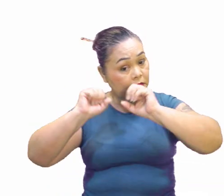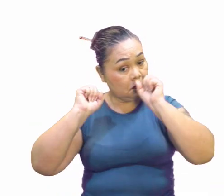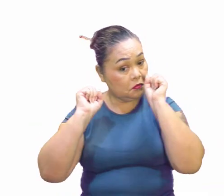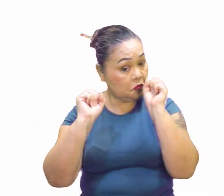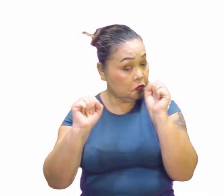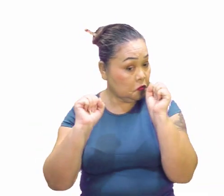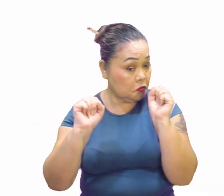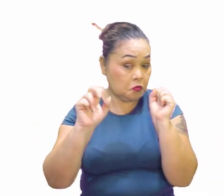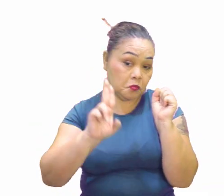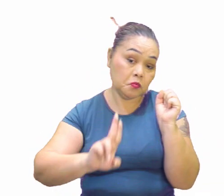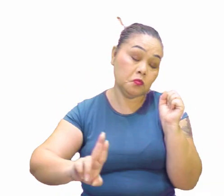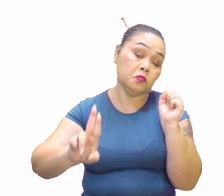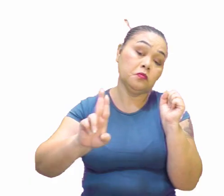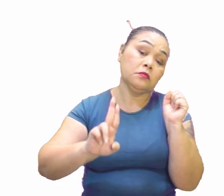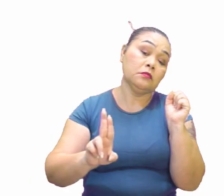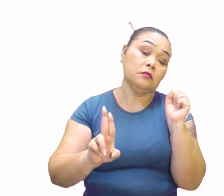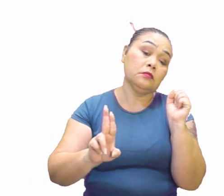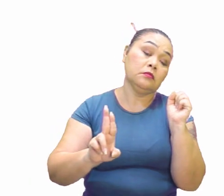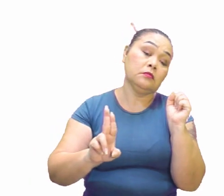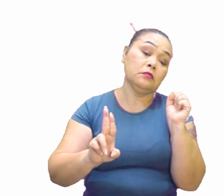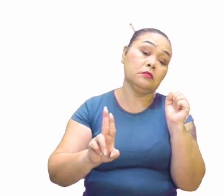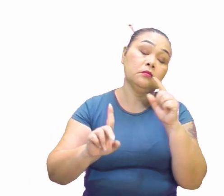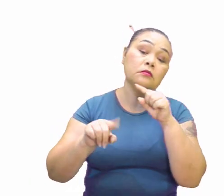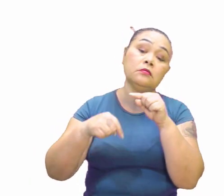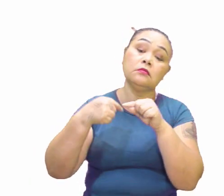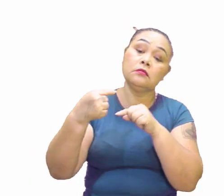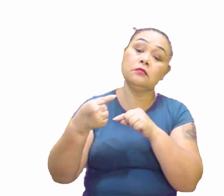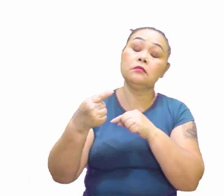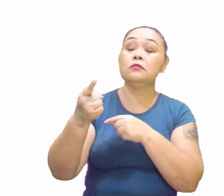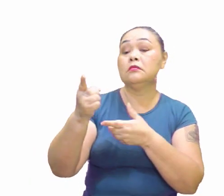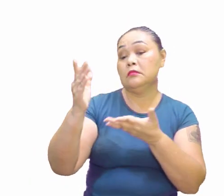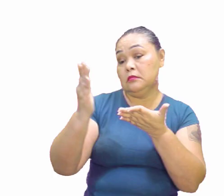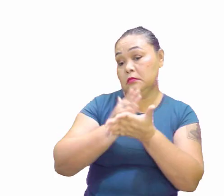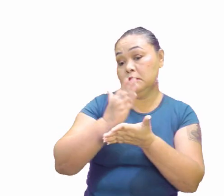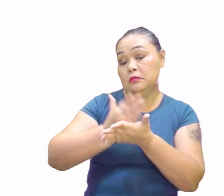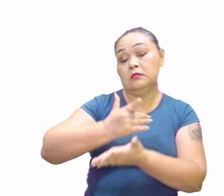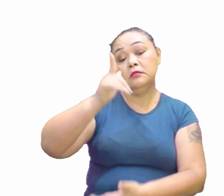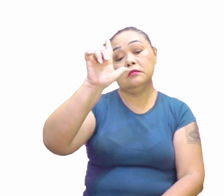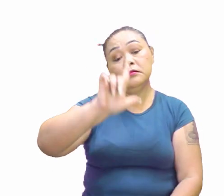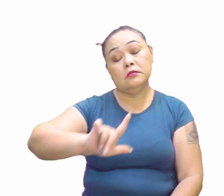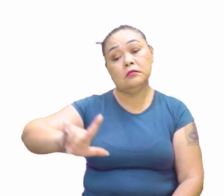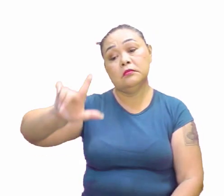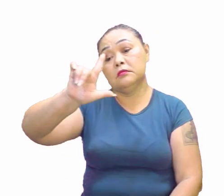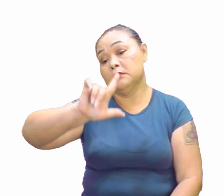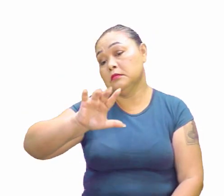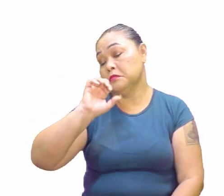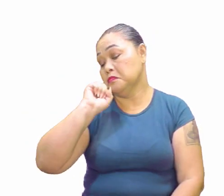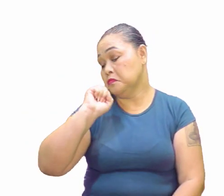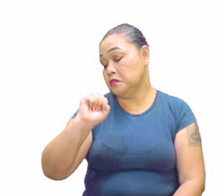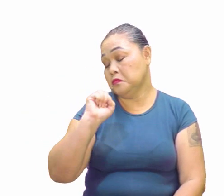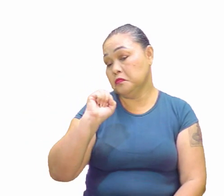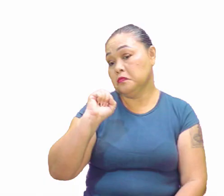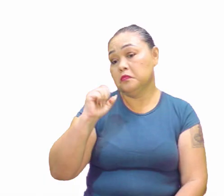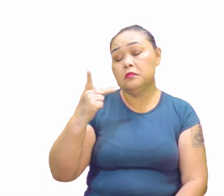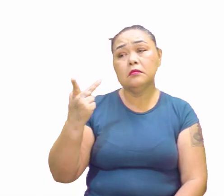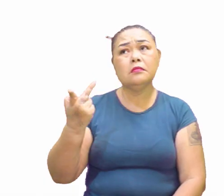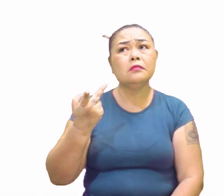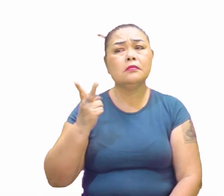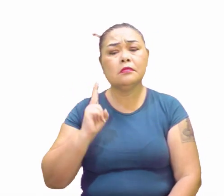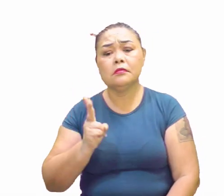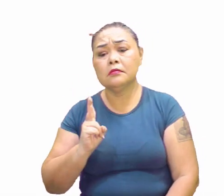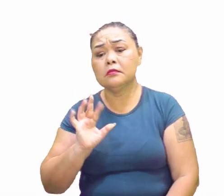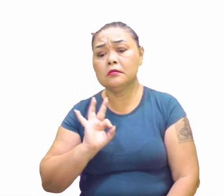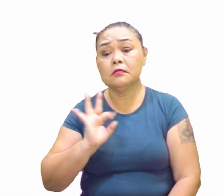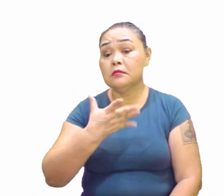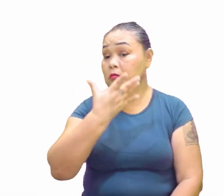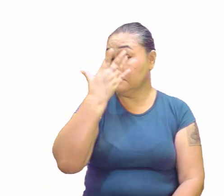Você pode fazer uso de uma obra literária. Você pode buscar algo sempre, mas